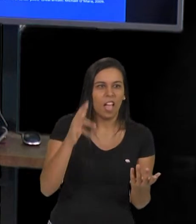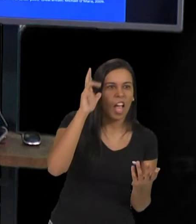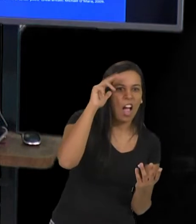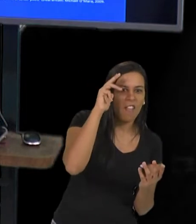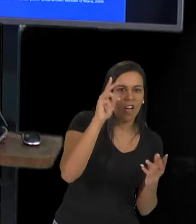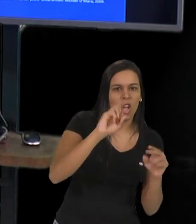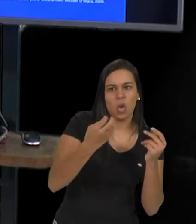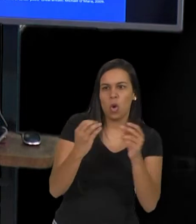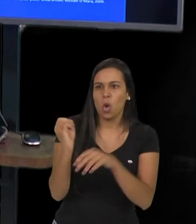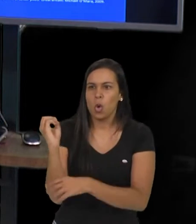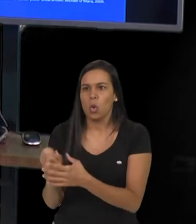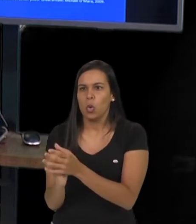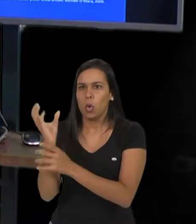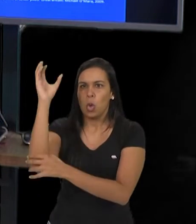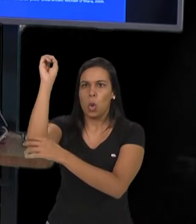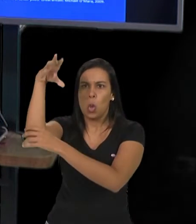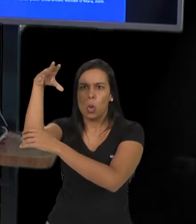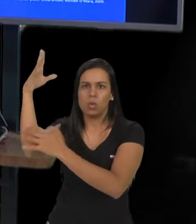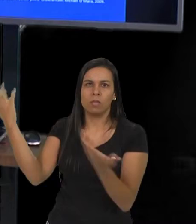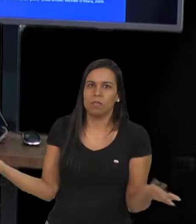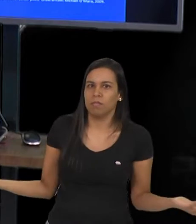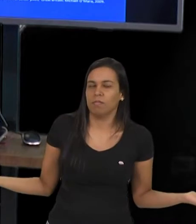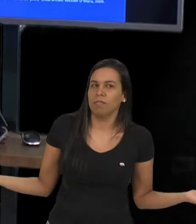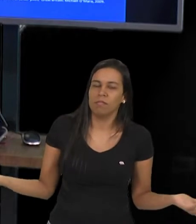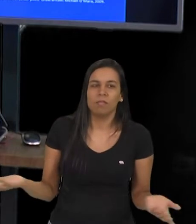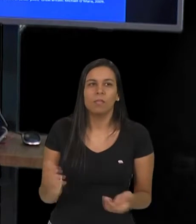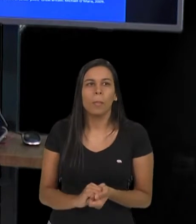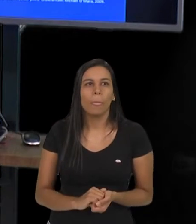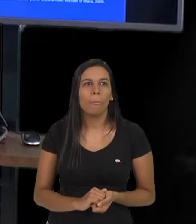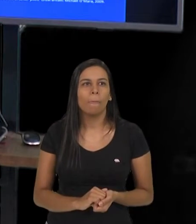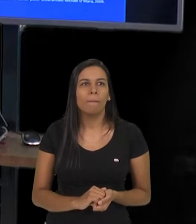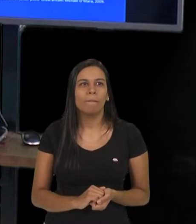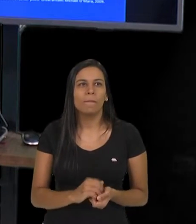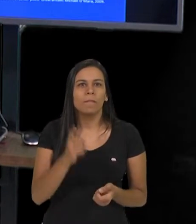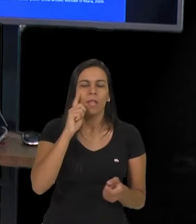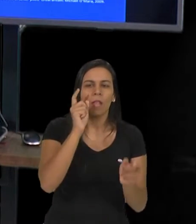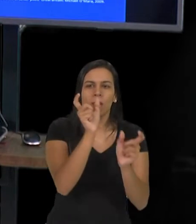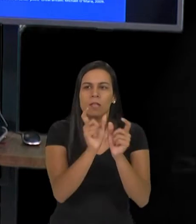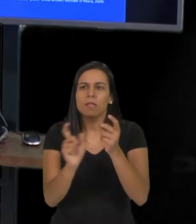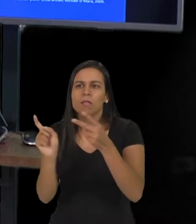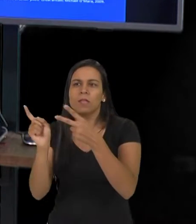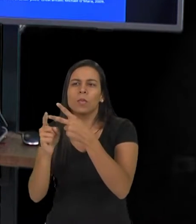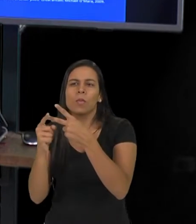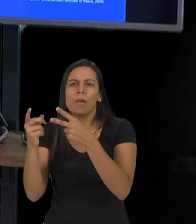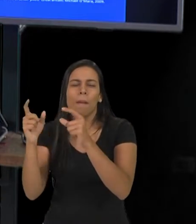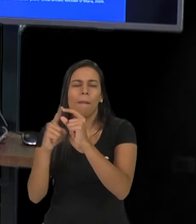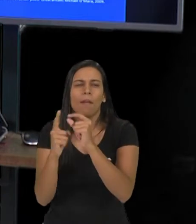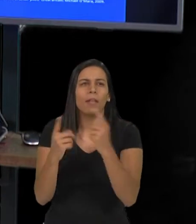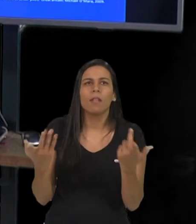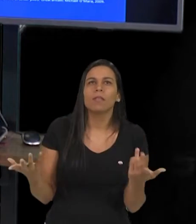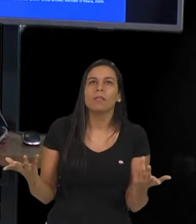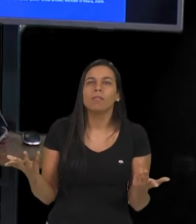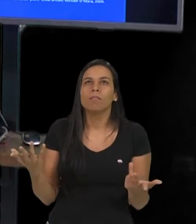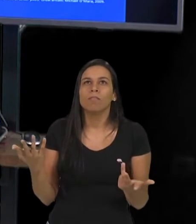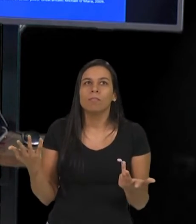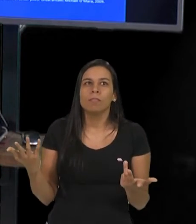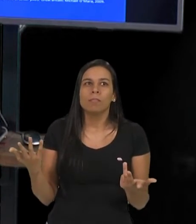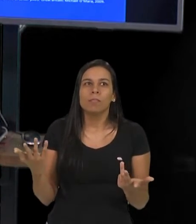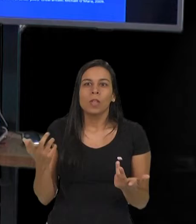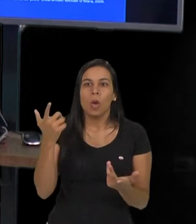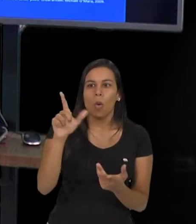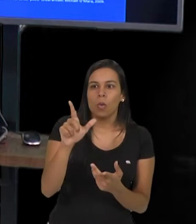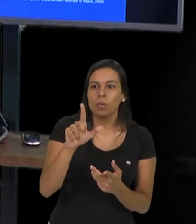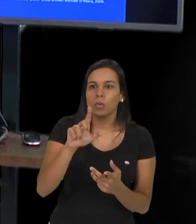poste. Certamente não. Então, eu posso imaginar que a segunda palavrinha que eu não vou dizer agora, a galera já sabe, muita gente, é outro